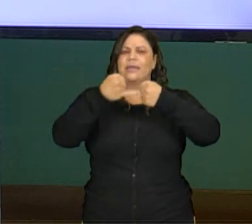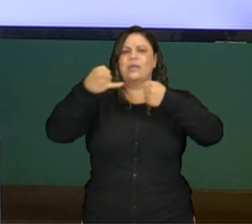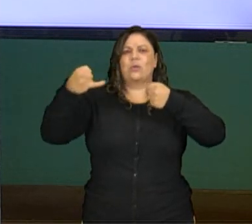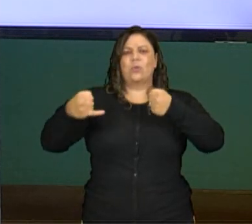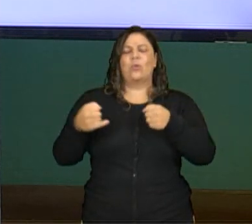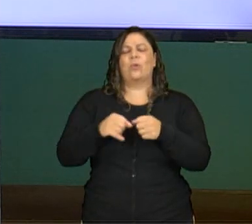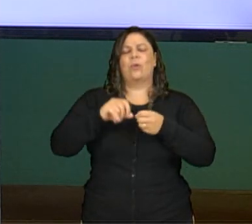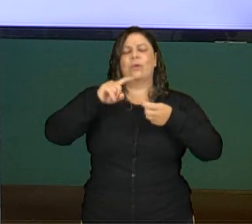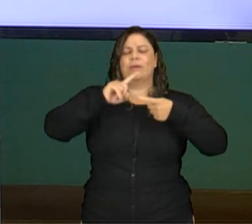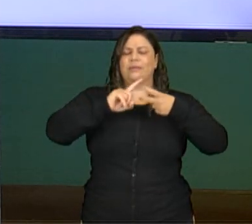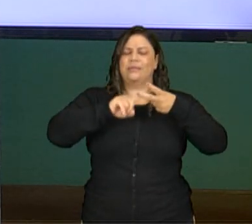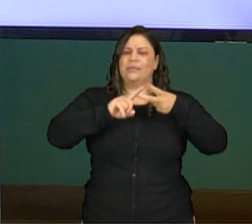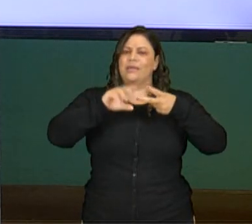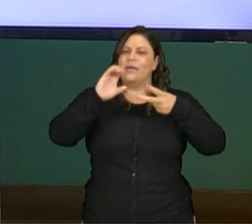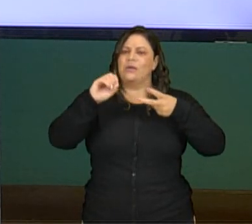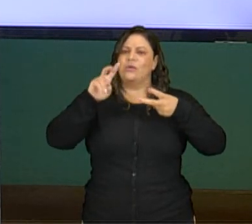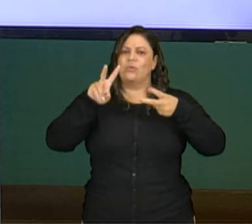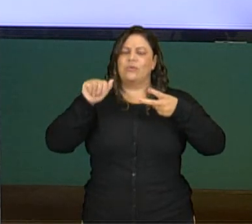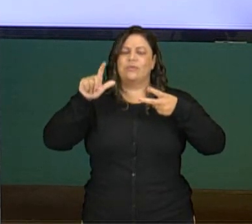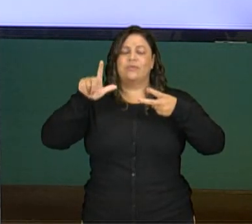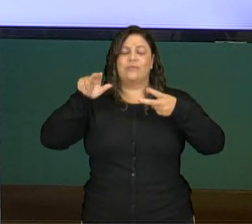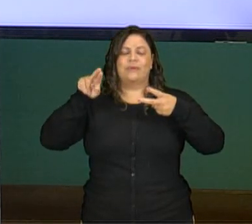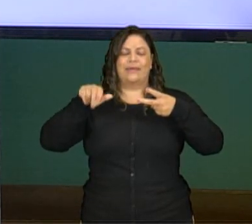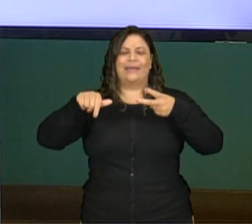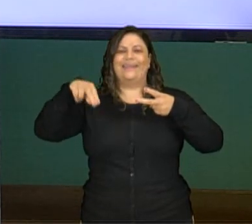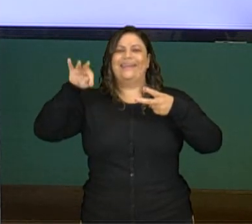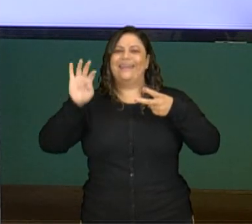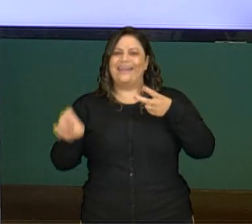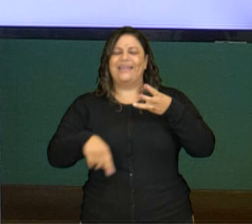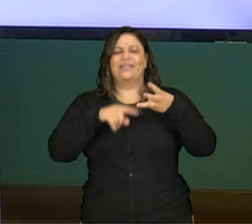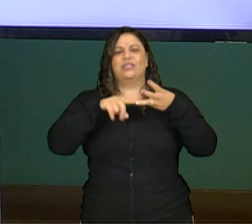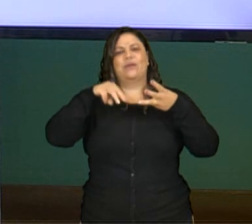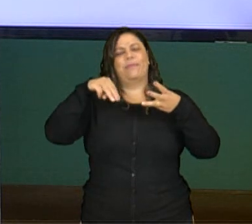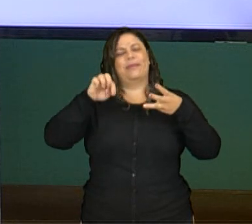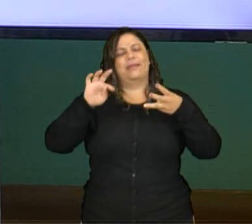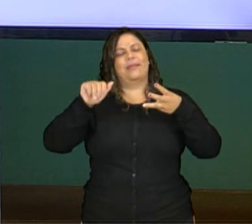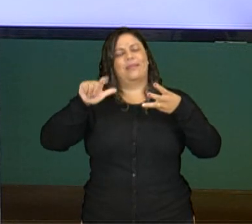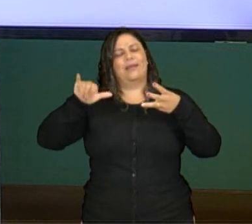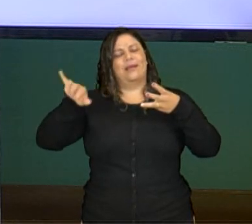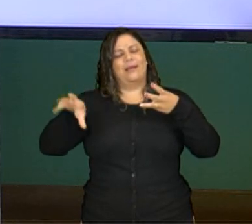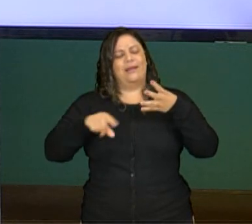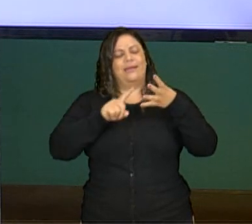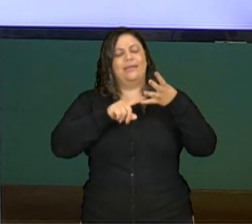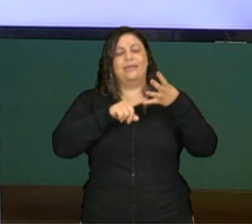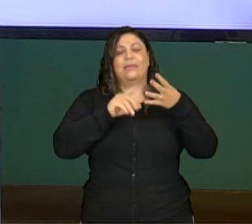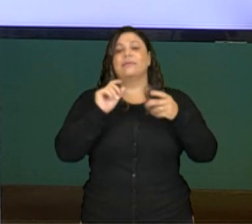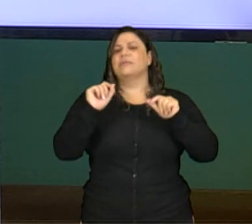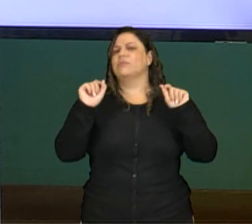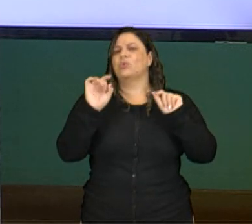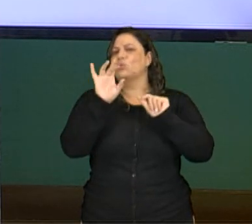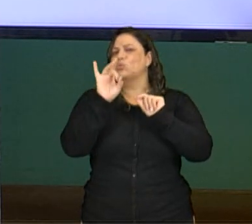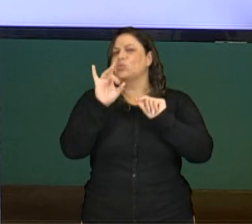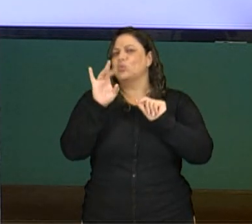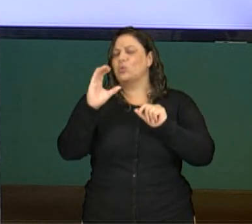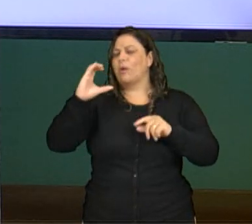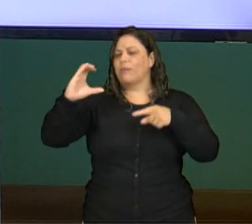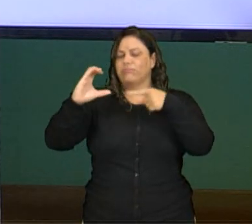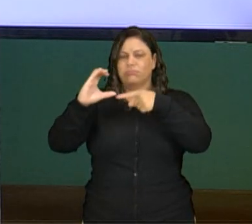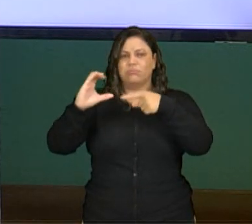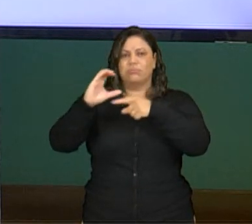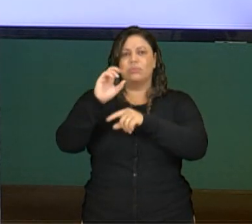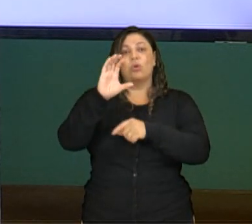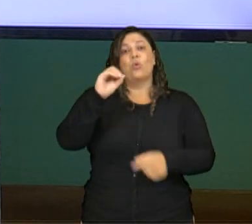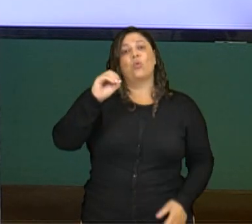covalente, ligação metálica. O carbono ele faz apenas ligação química covalente. 4